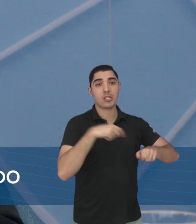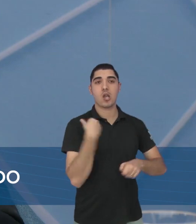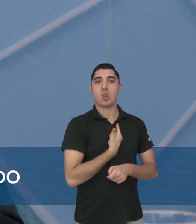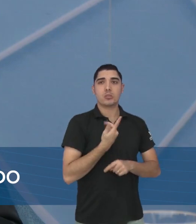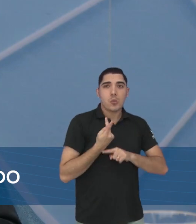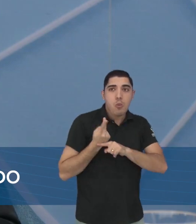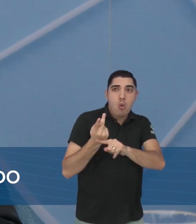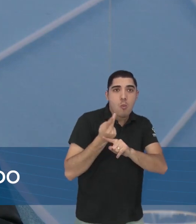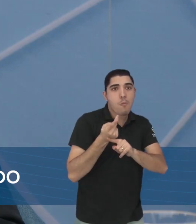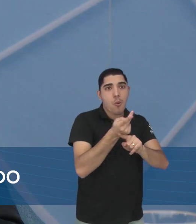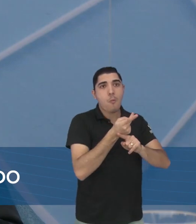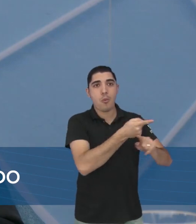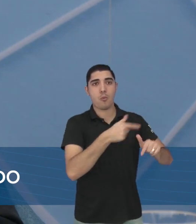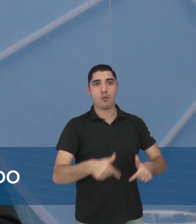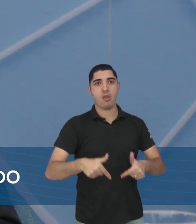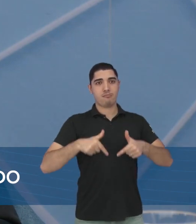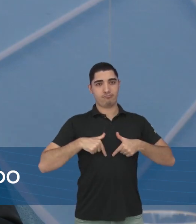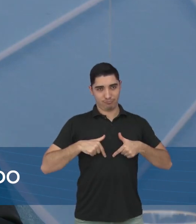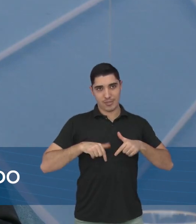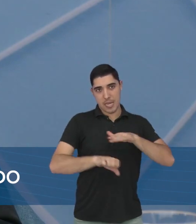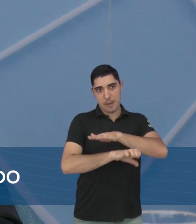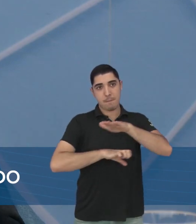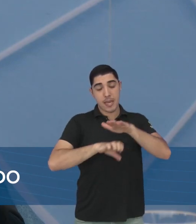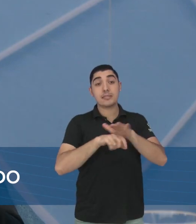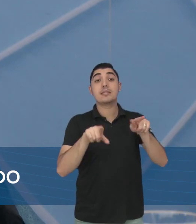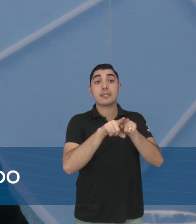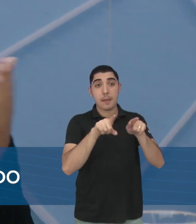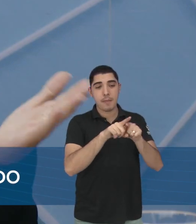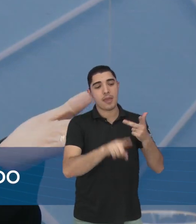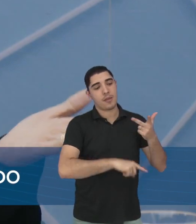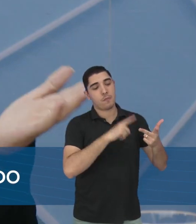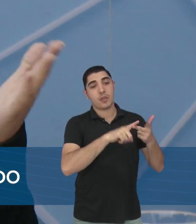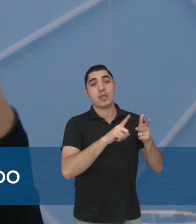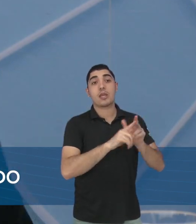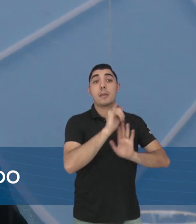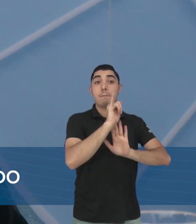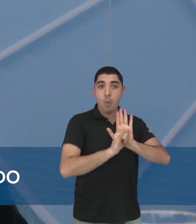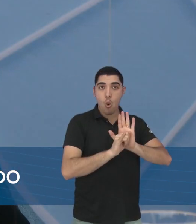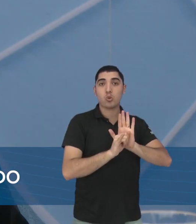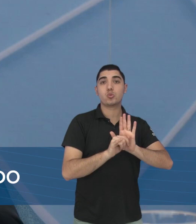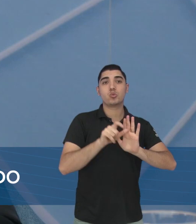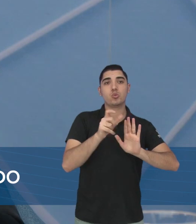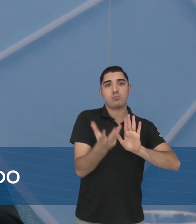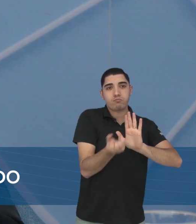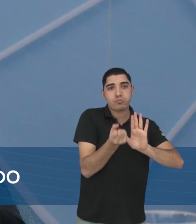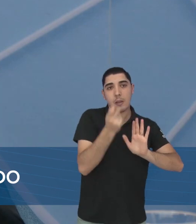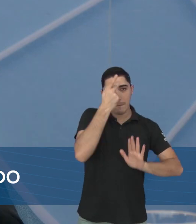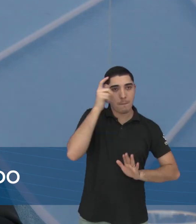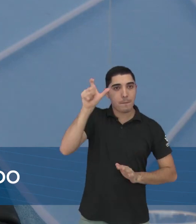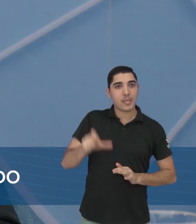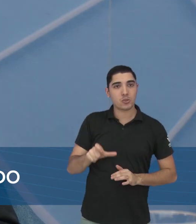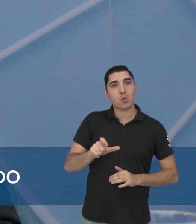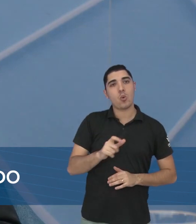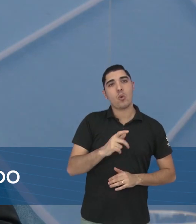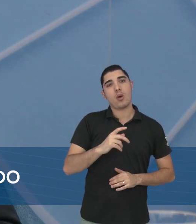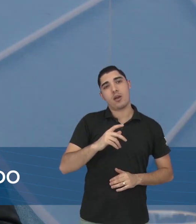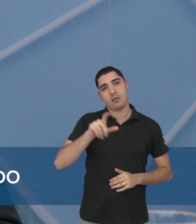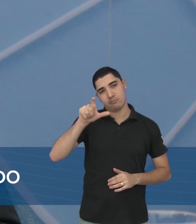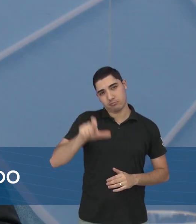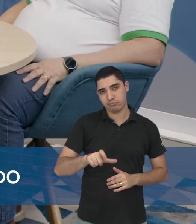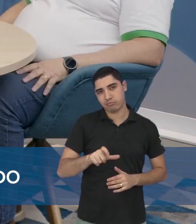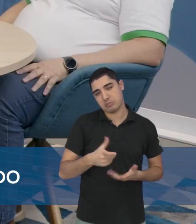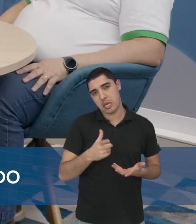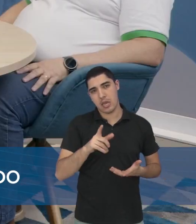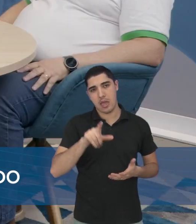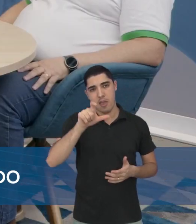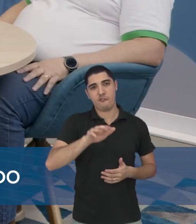né, esses patrocinadores atrás de empresas, e tem o imposto também de renda de pessoa física, que também pode estar doando.